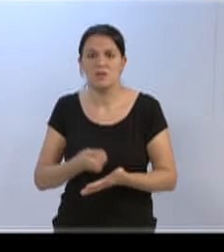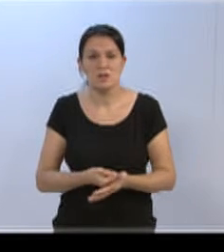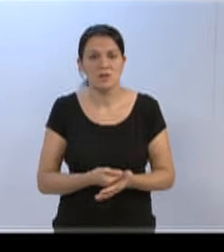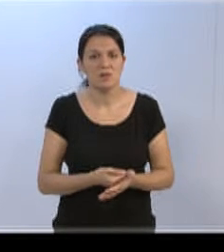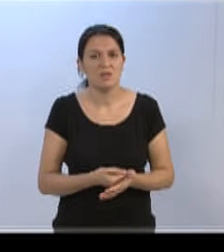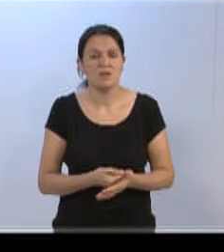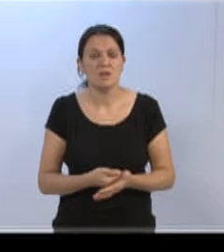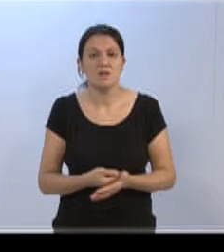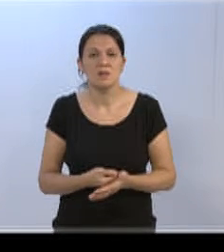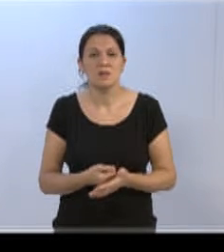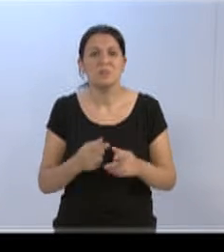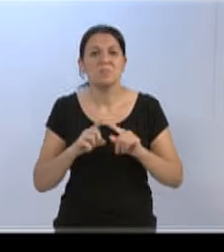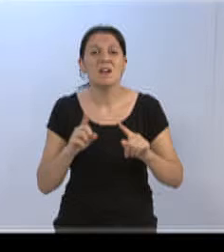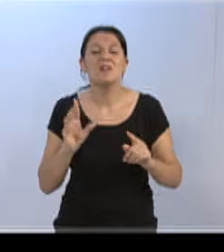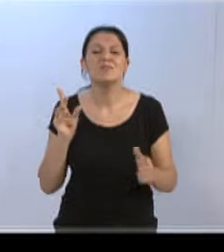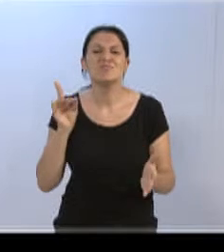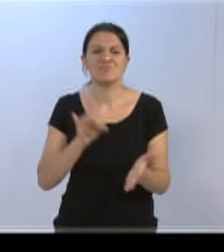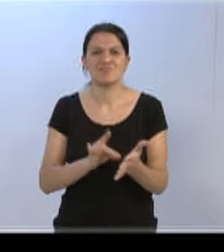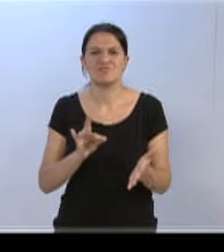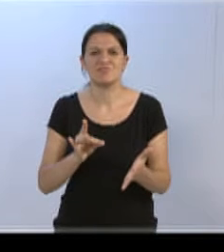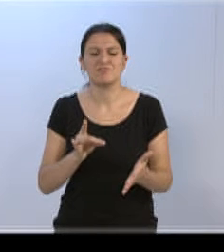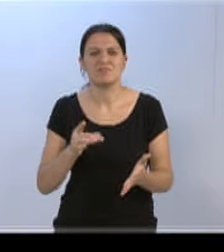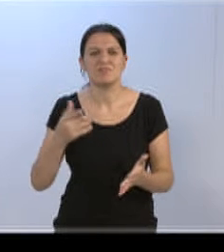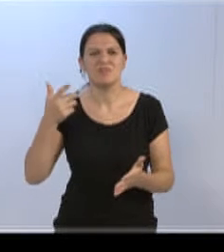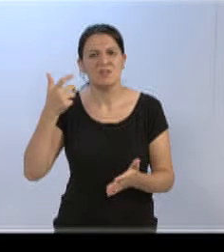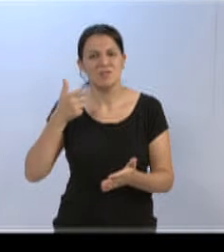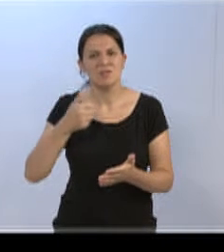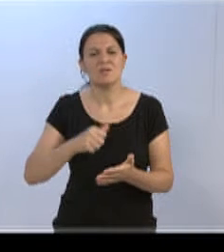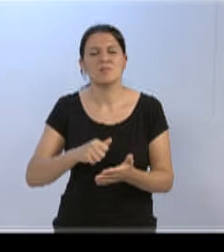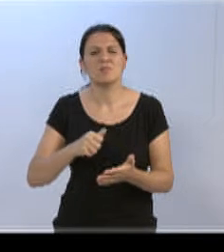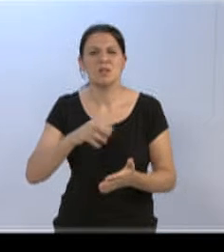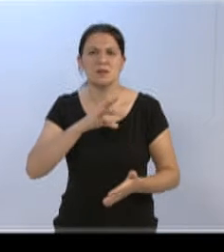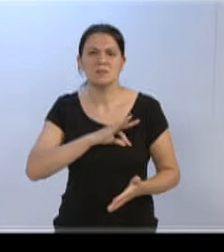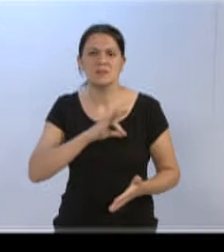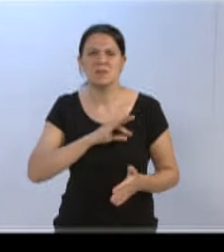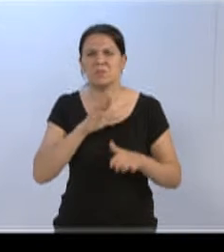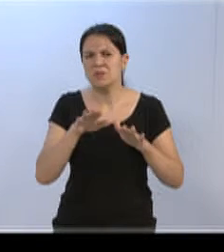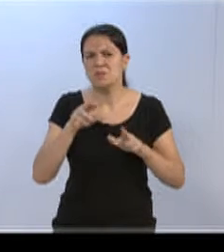fixas e quanto realmente a URB fatura, ou seja, aí uma diferença de R$